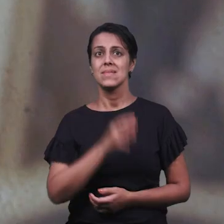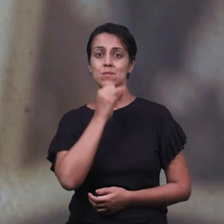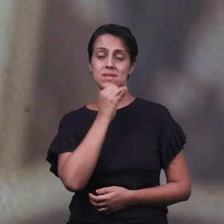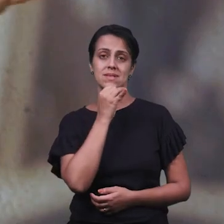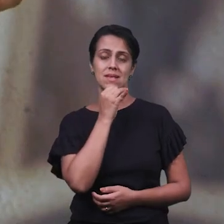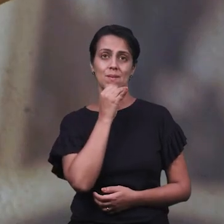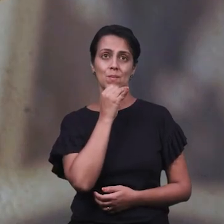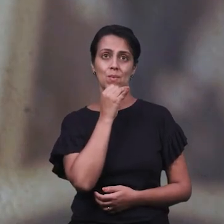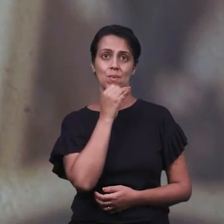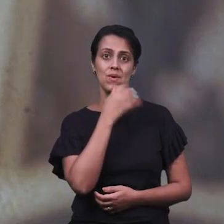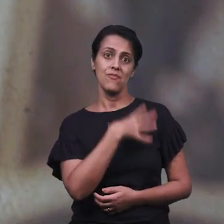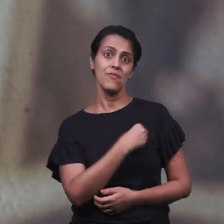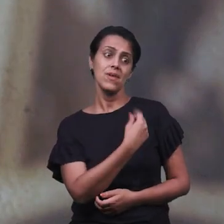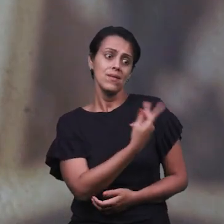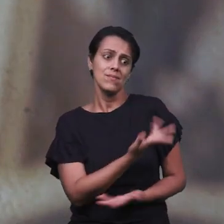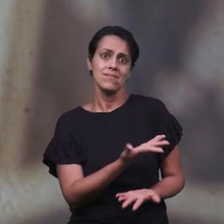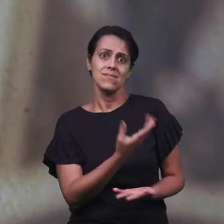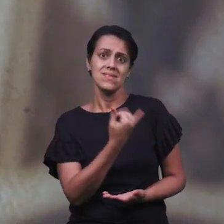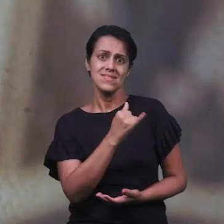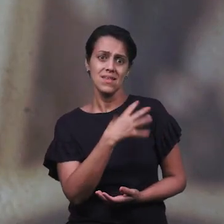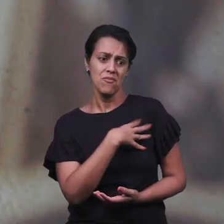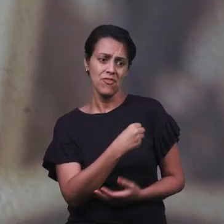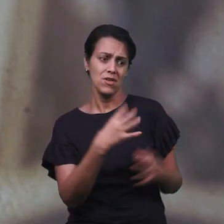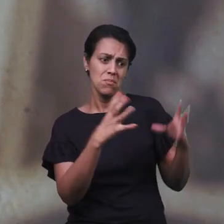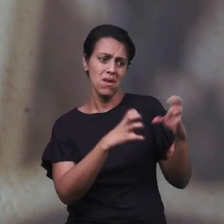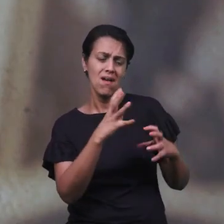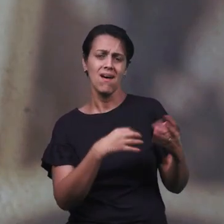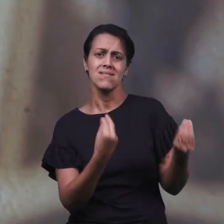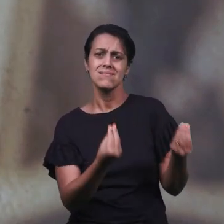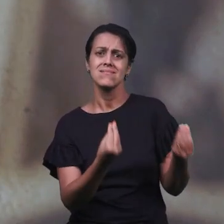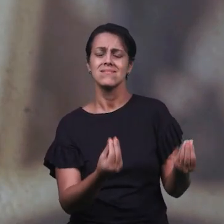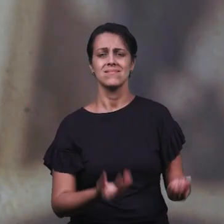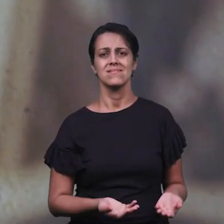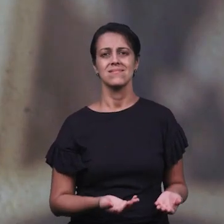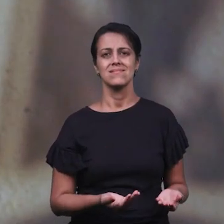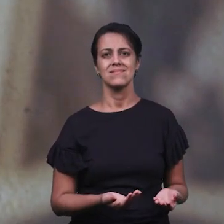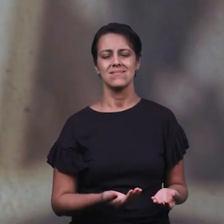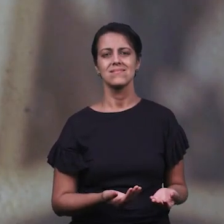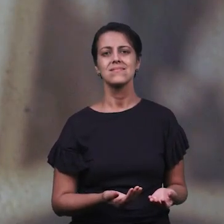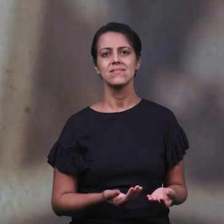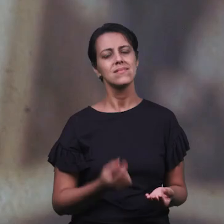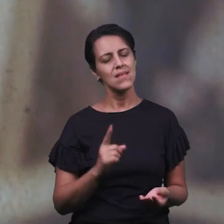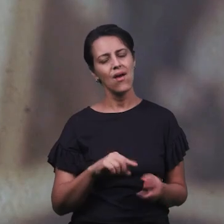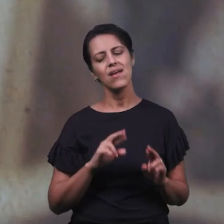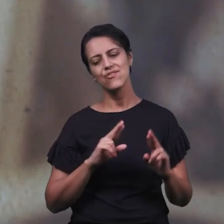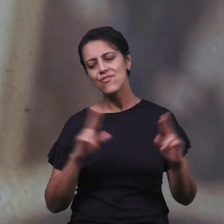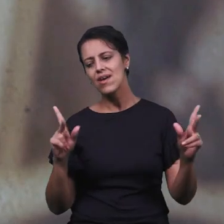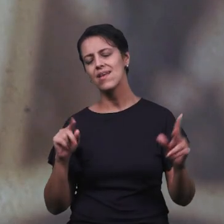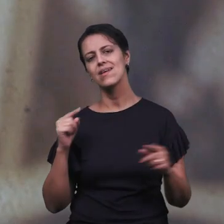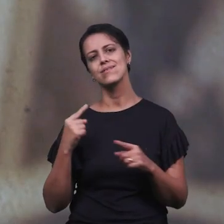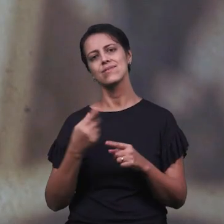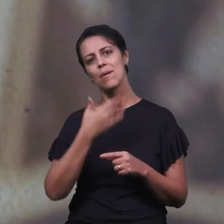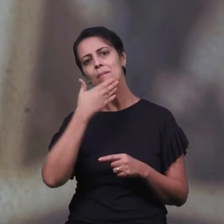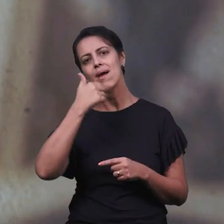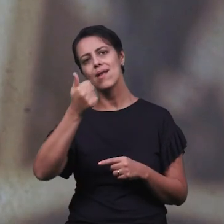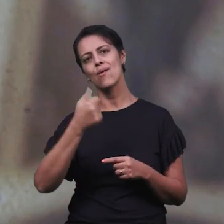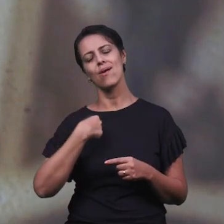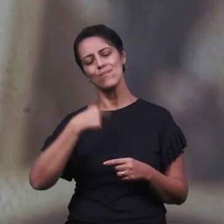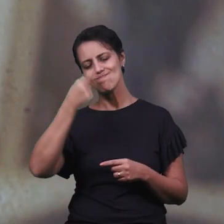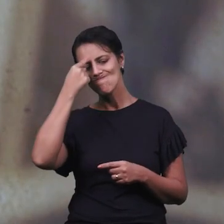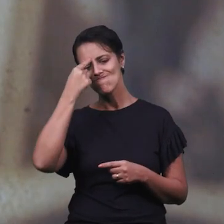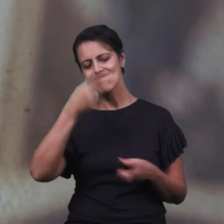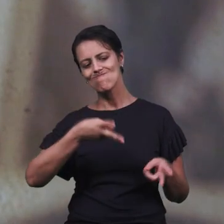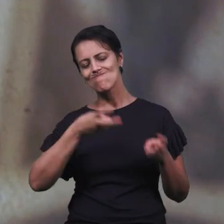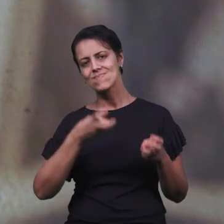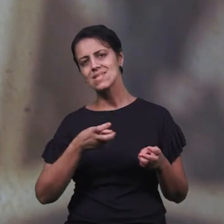exemplo, os filhos. Sim. Então, há sim uma diferença que eu assim